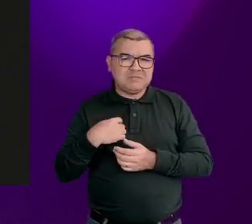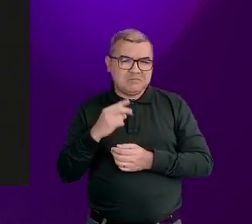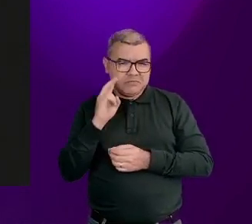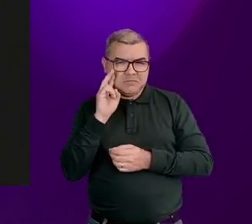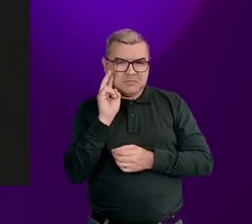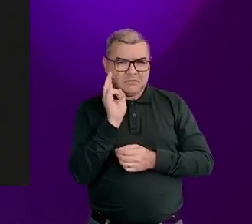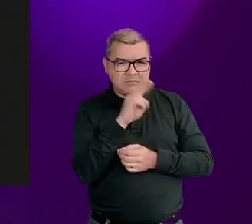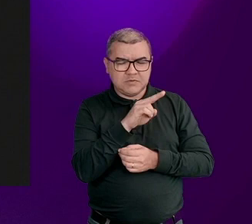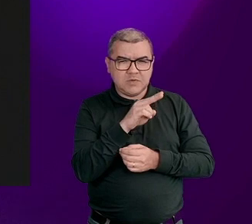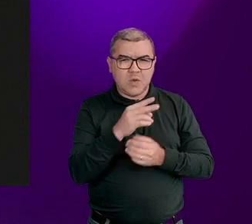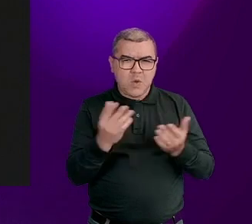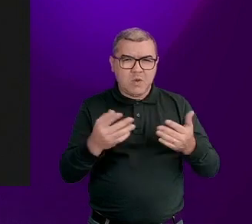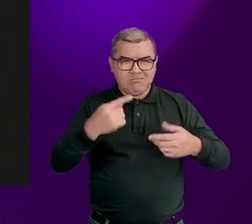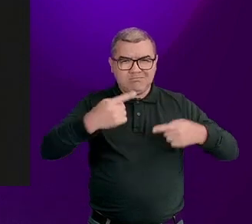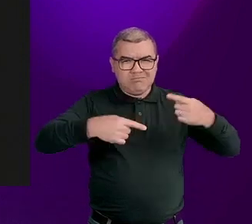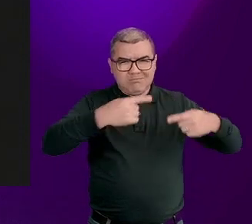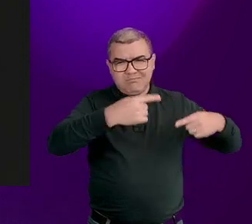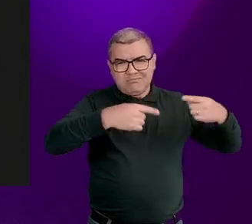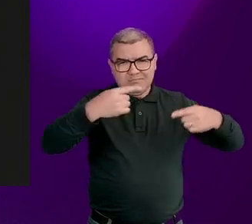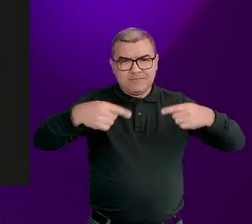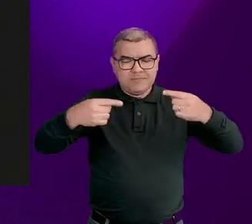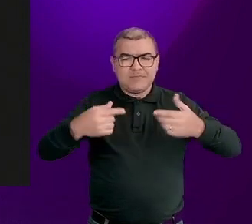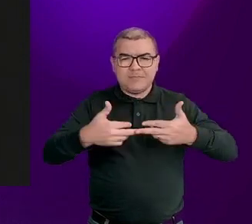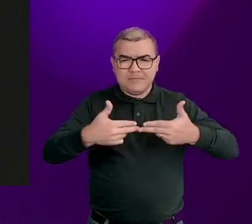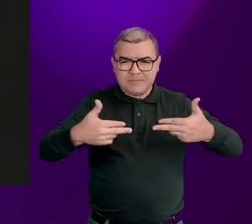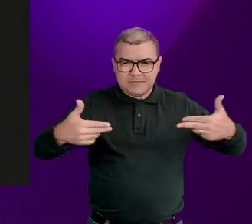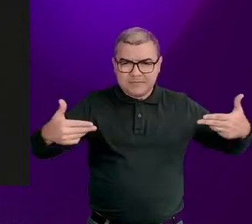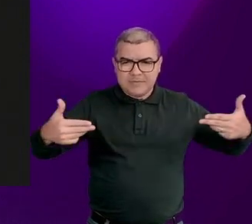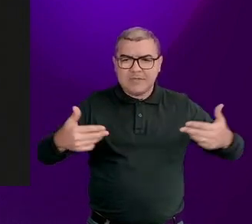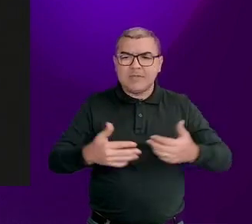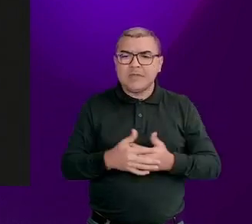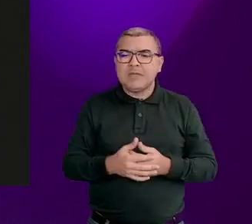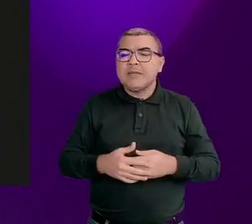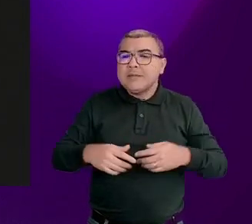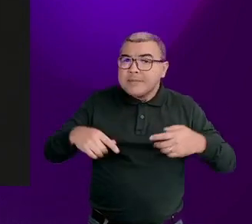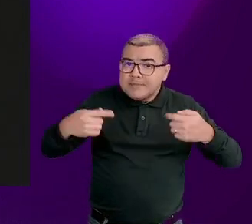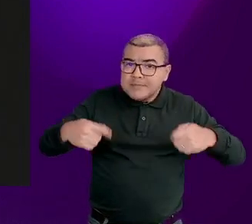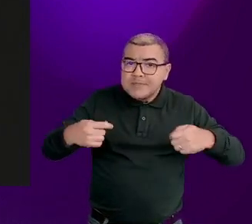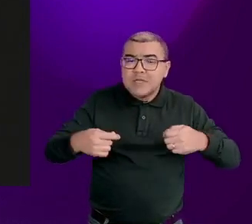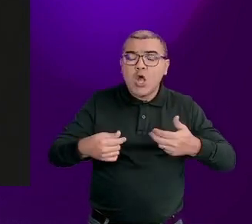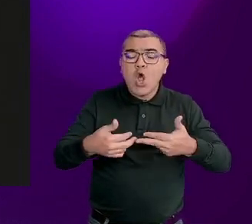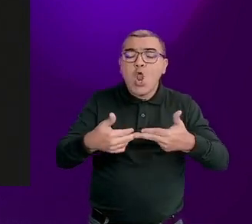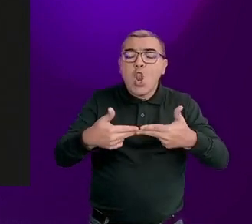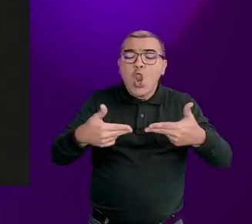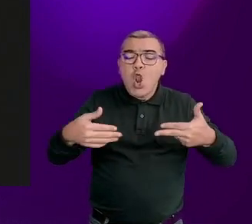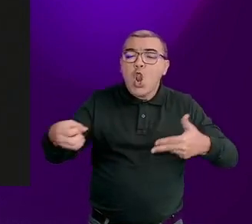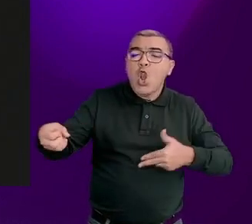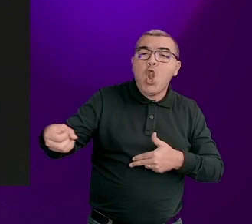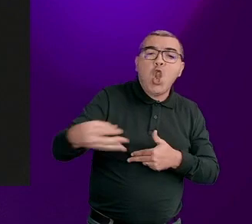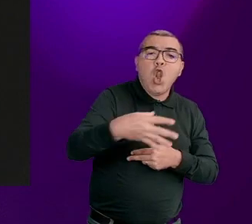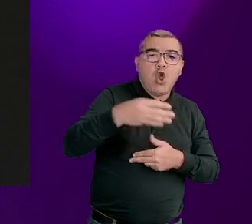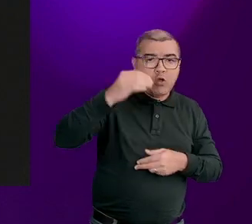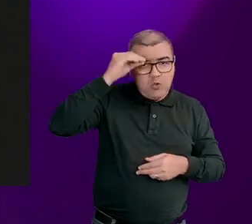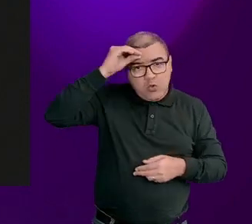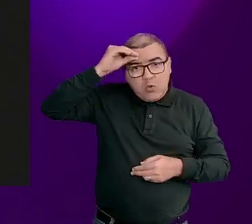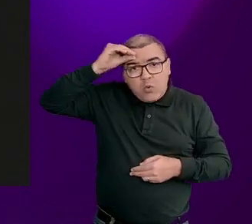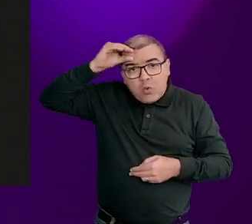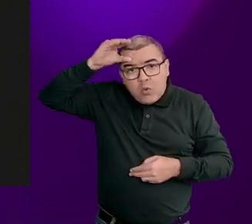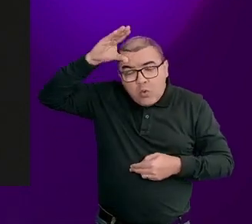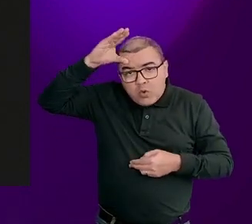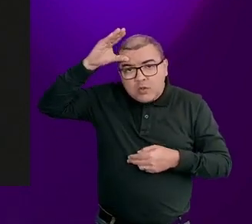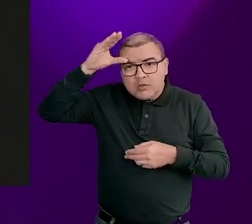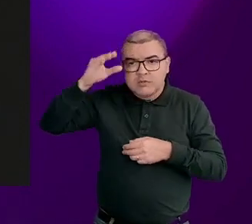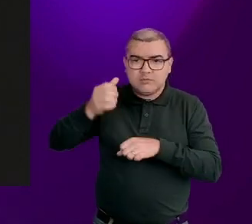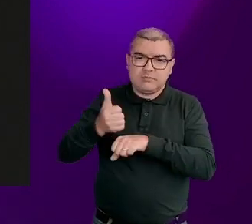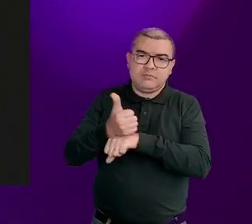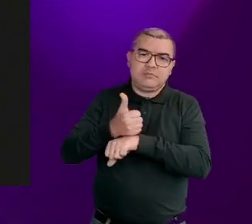assistido, eu nessa discussão hoje a gente viu, é que é necessário novos conhecimentos para o profissional de saúde